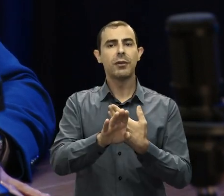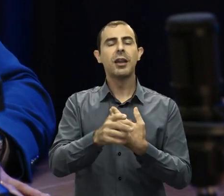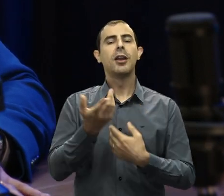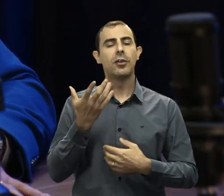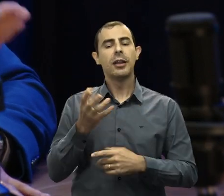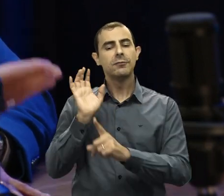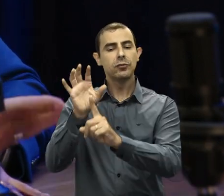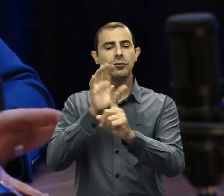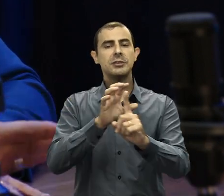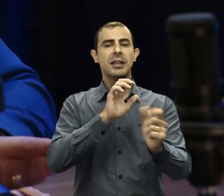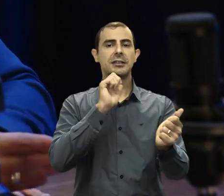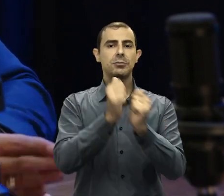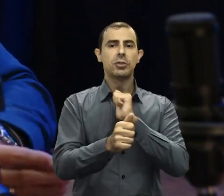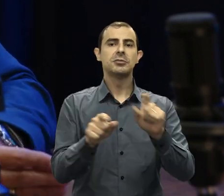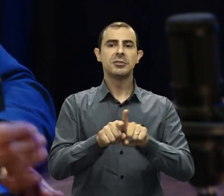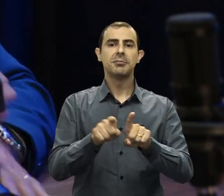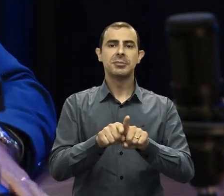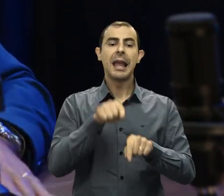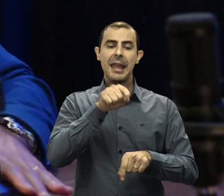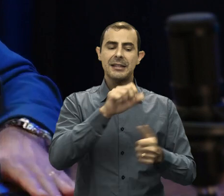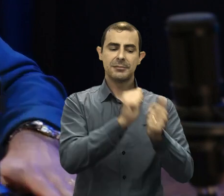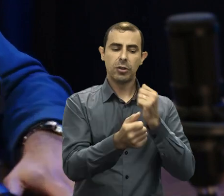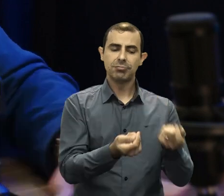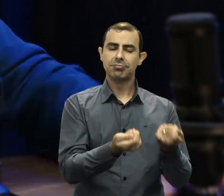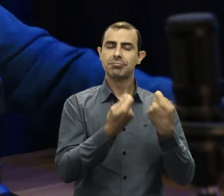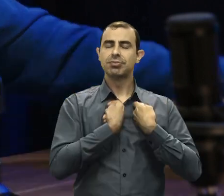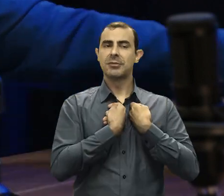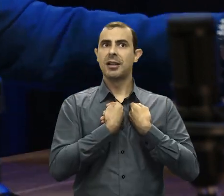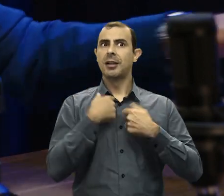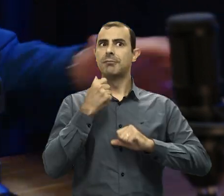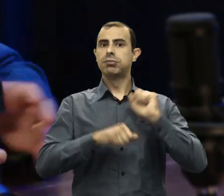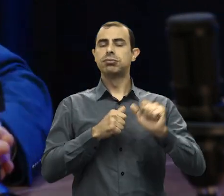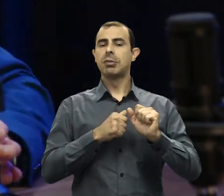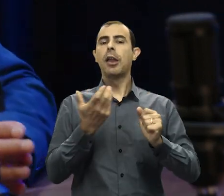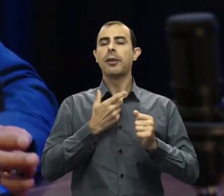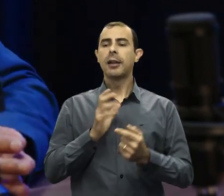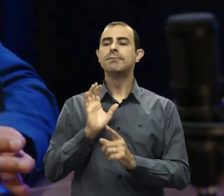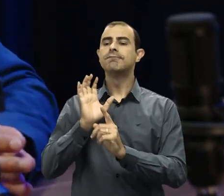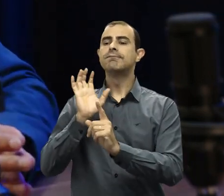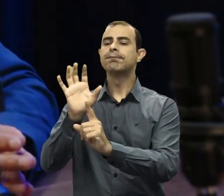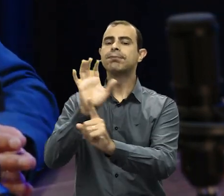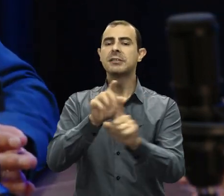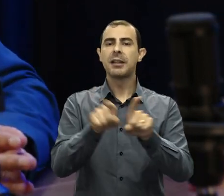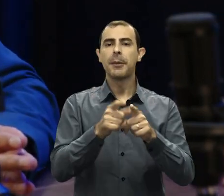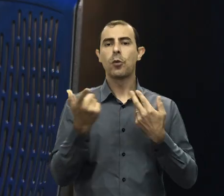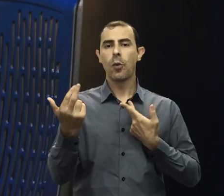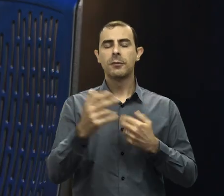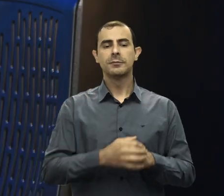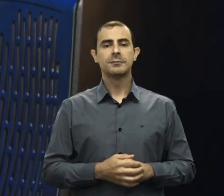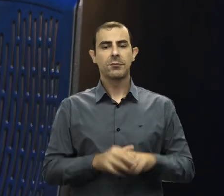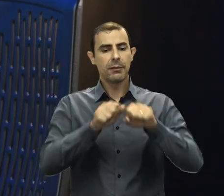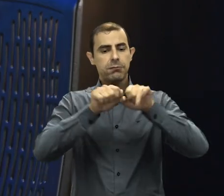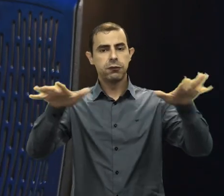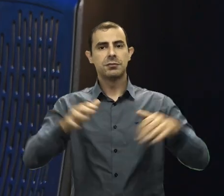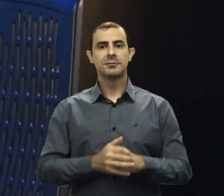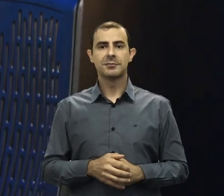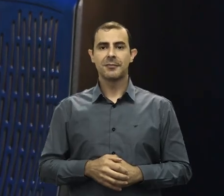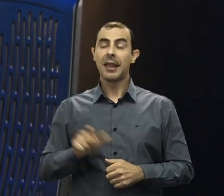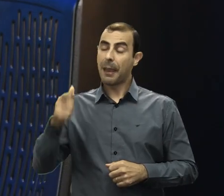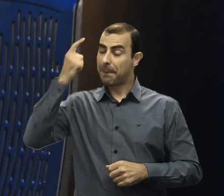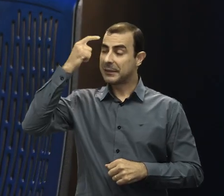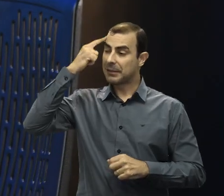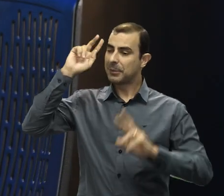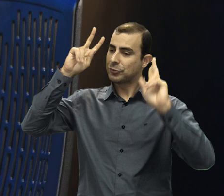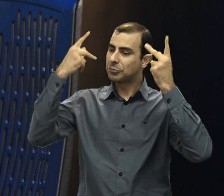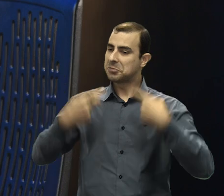quero devolver para ele aquilo que ele fez em mim para a maior quantidade de pessoas possíveis. Pensamento de humanidade,